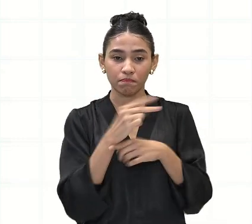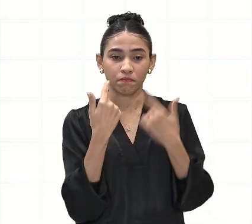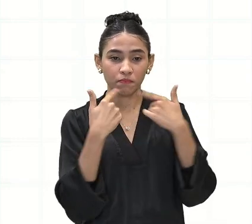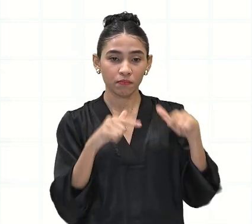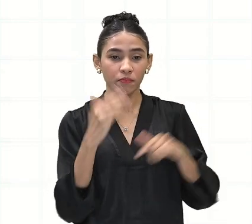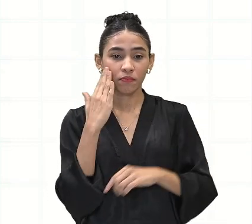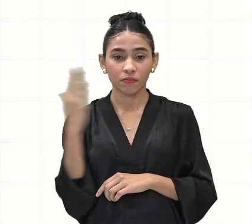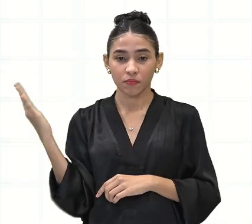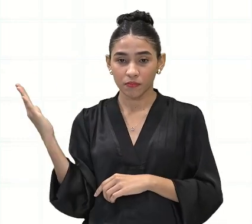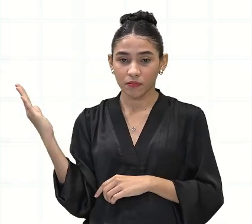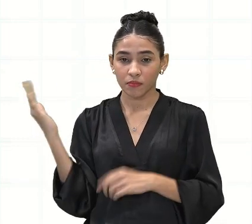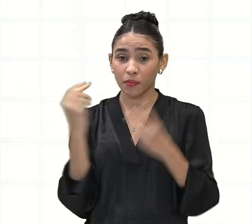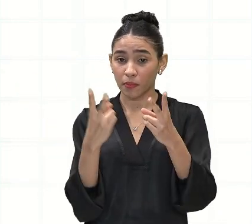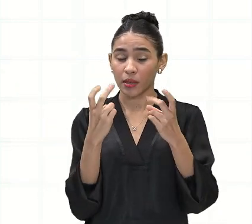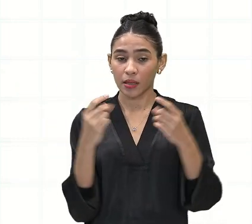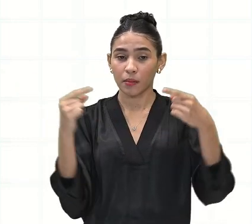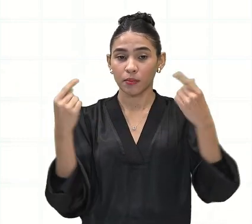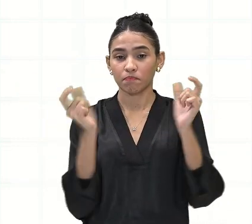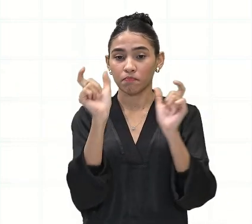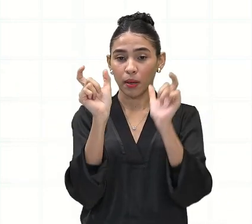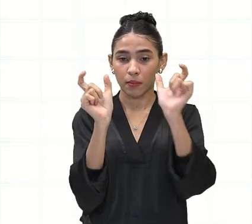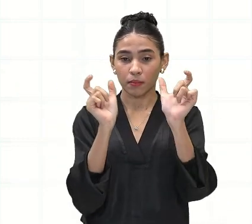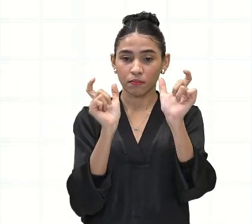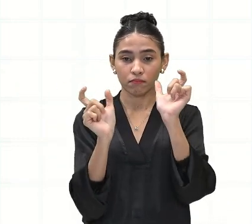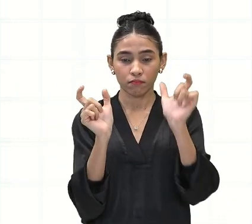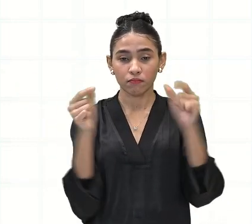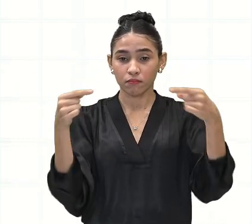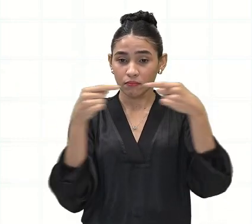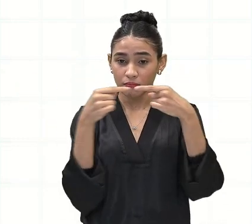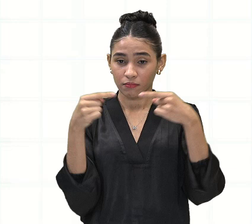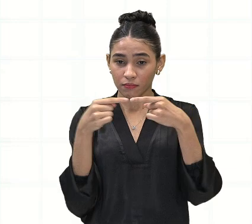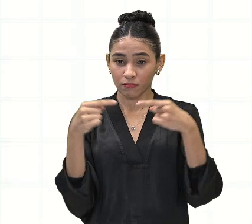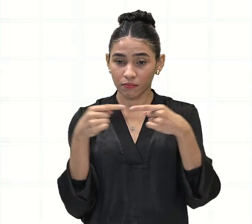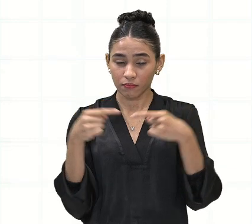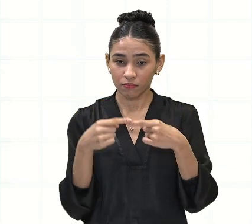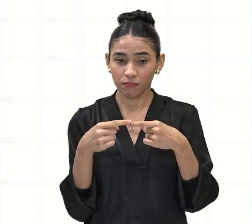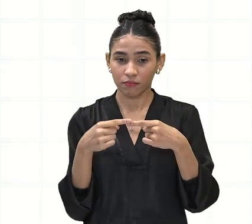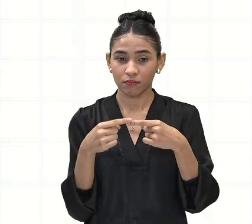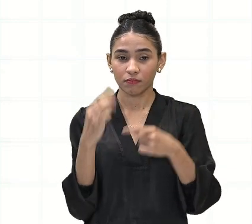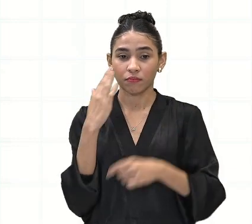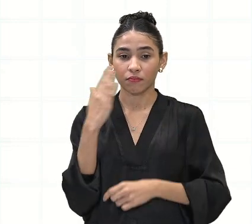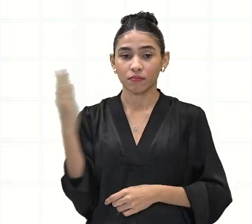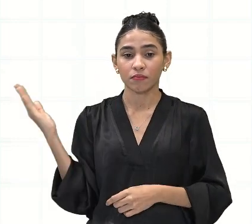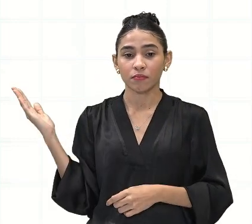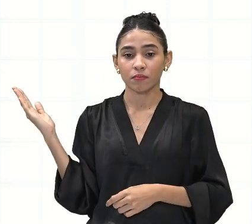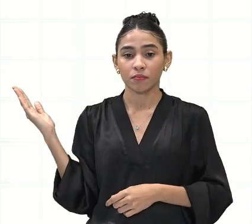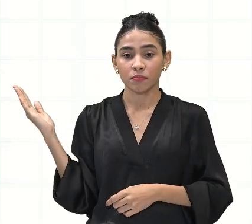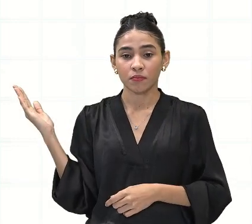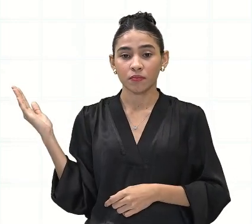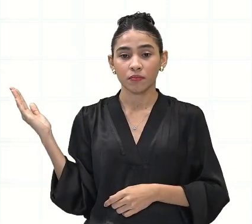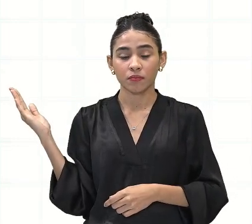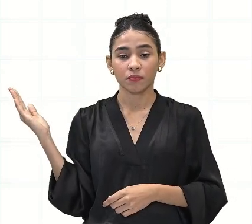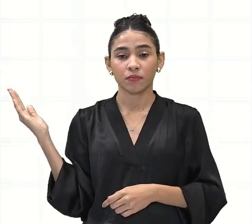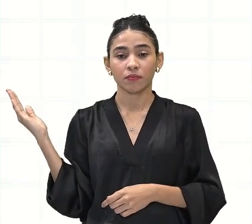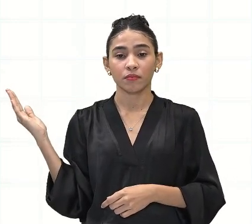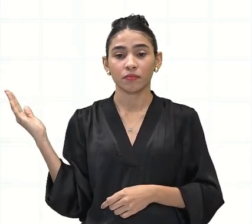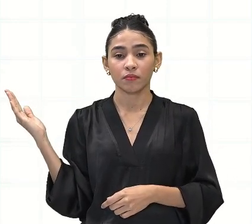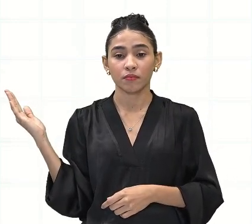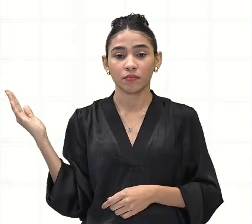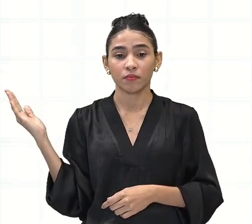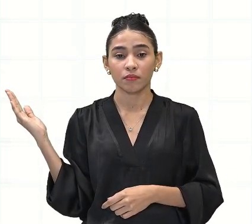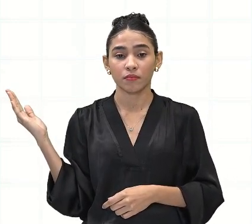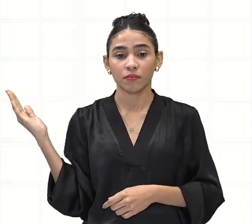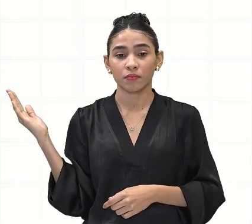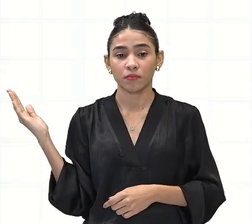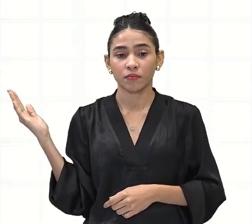ou gnocchi, comida, né? Bagatella, bagatella, ópera, ópera, confetti, confete,